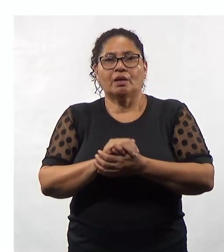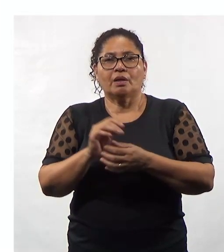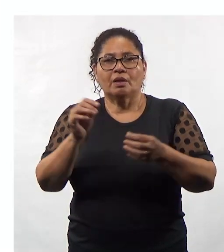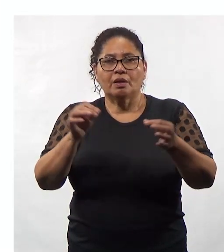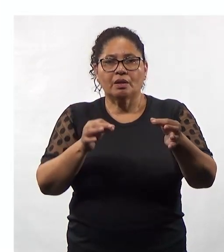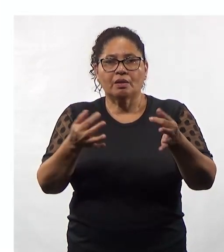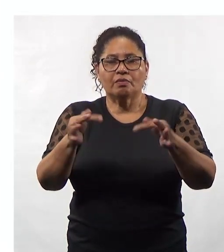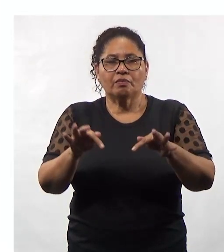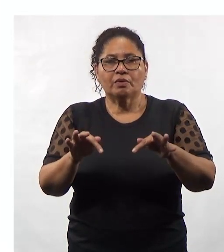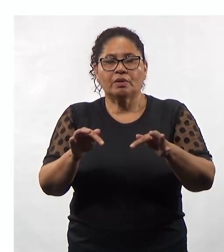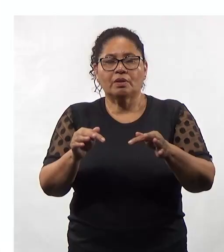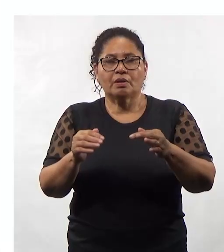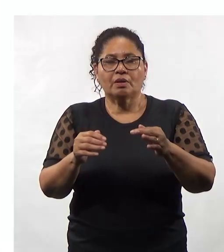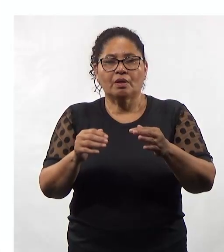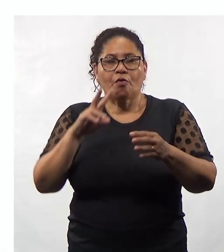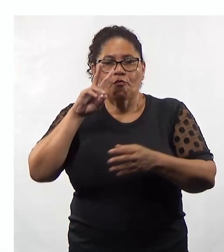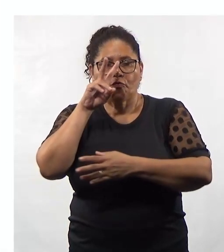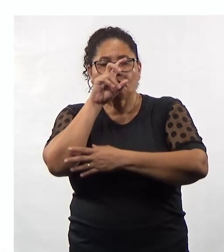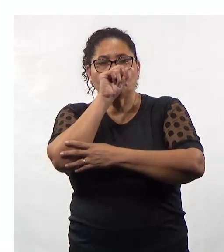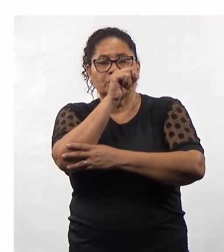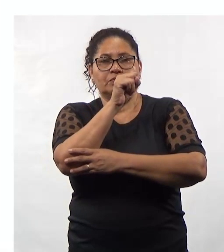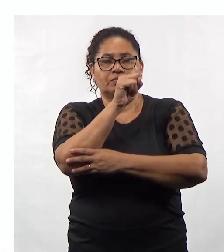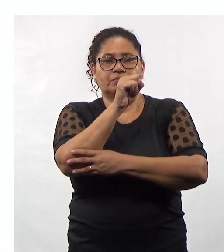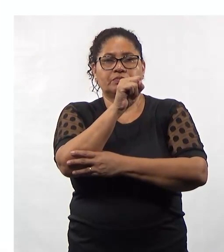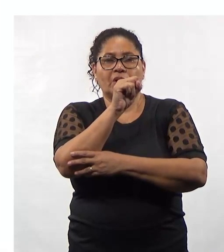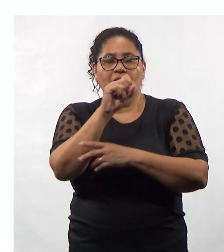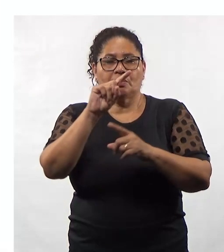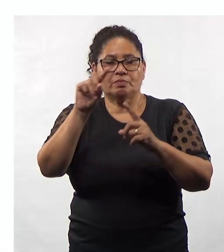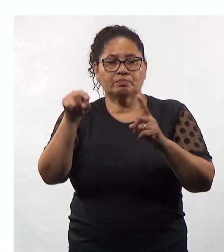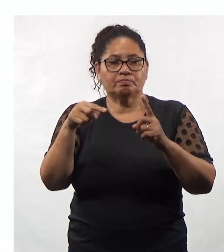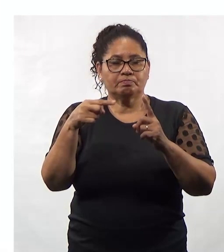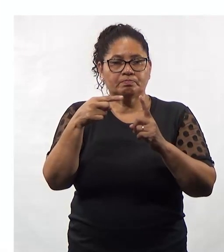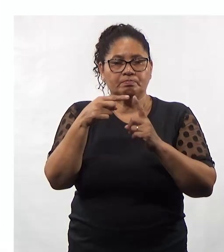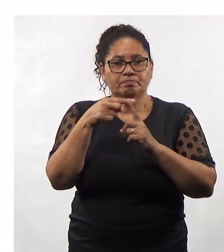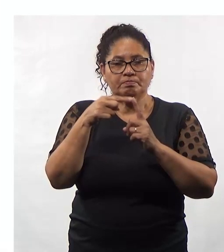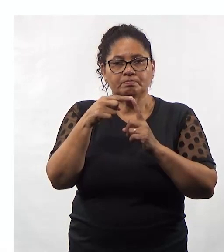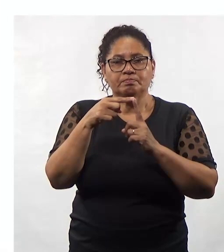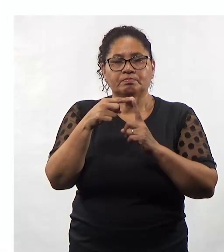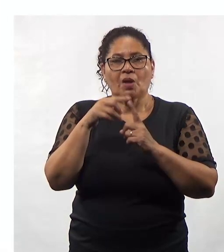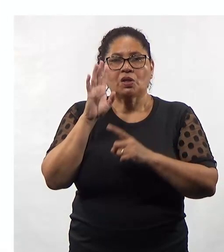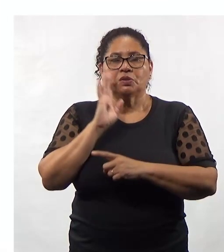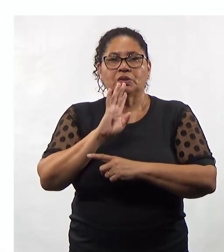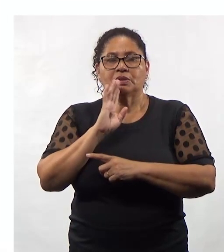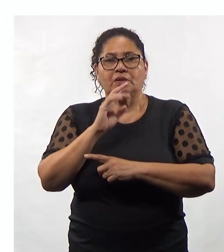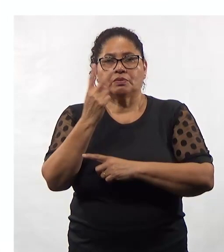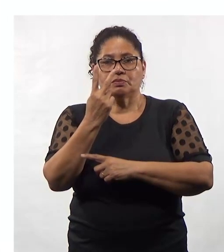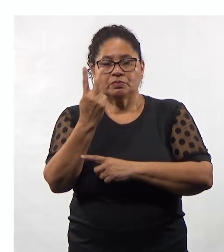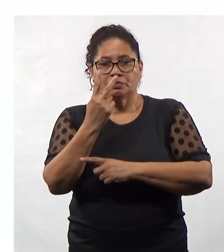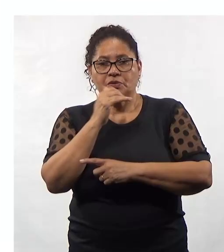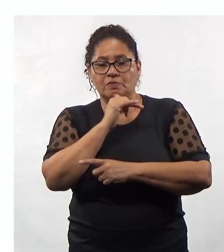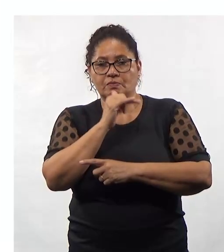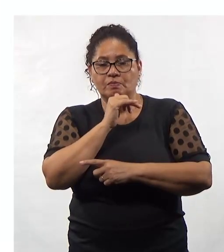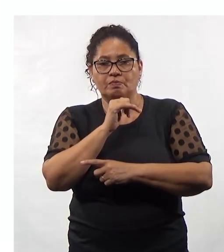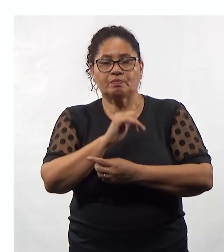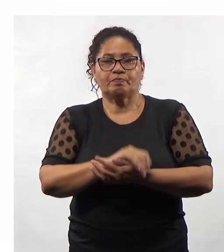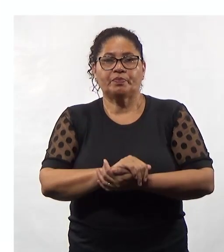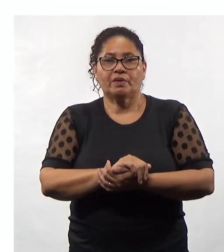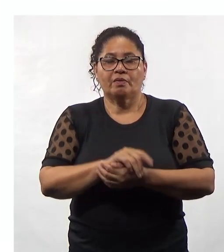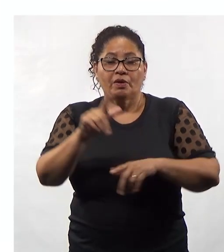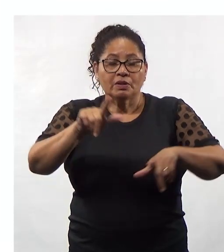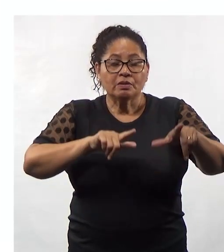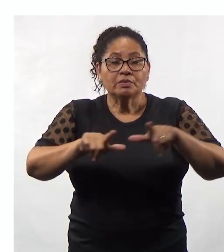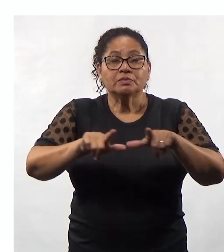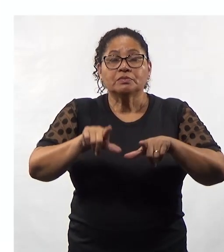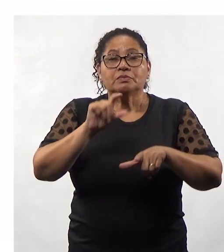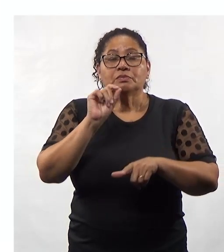fim, fortalecimento e uma perspectiva legal. O exemplo 2